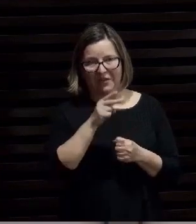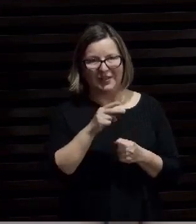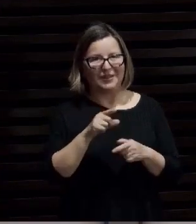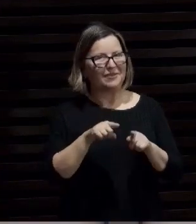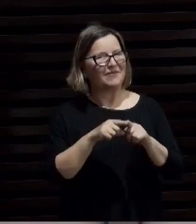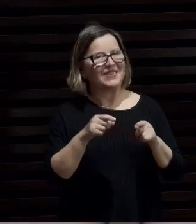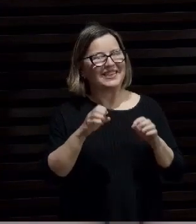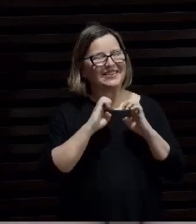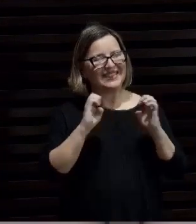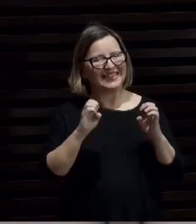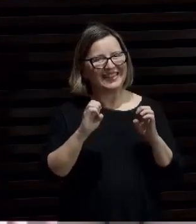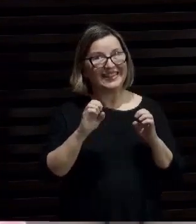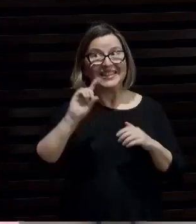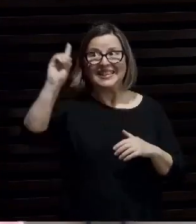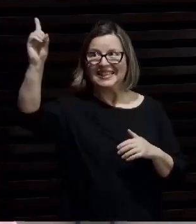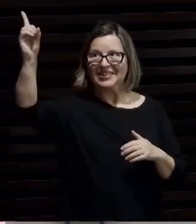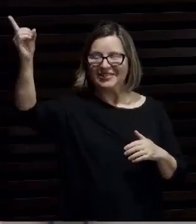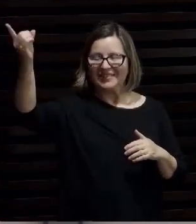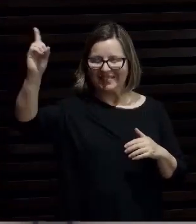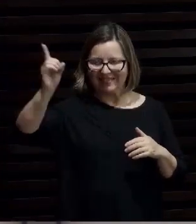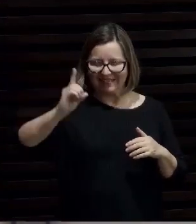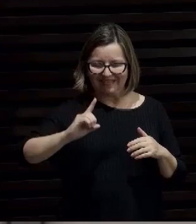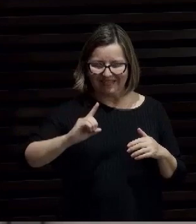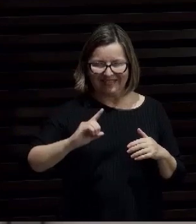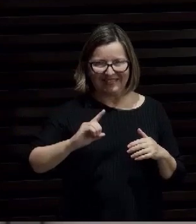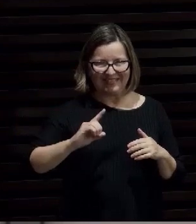descendo até o chão onde nós estávamos.